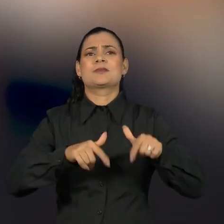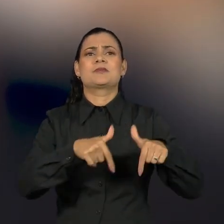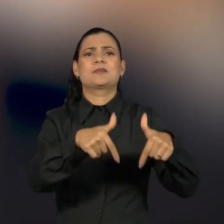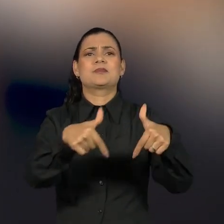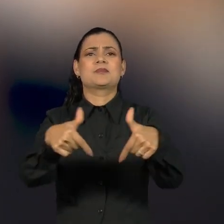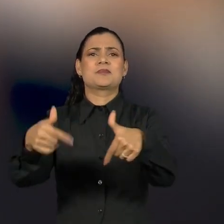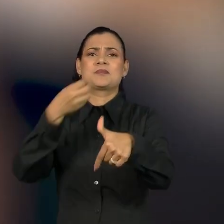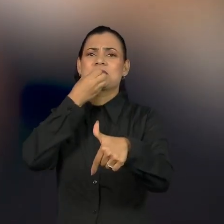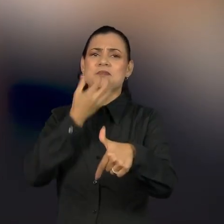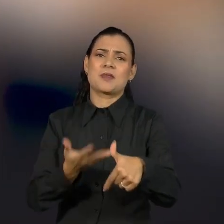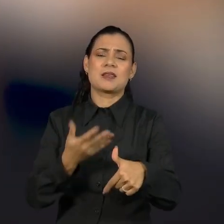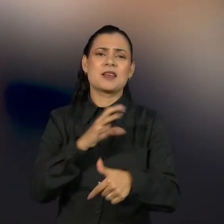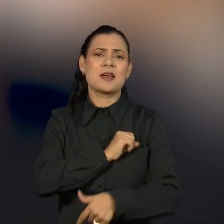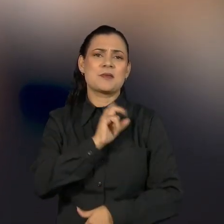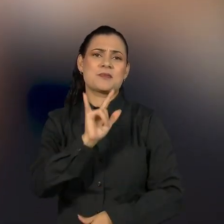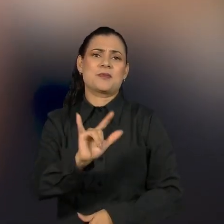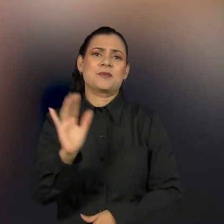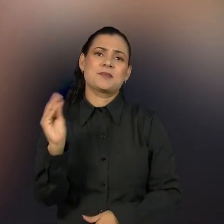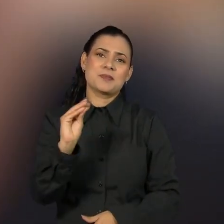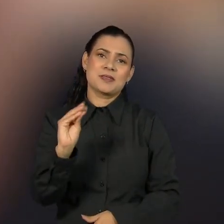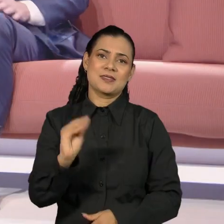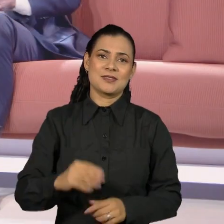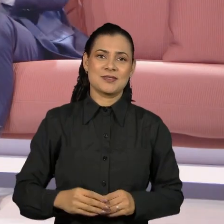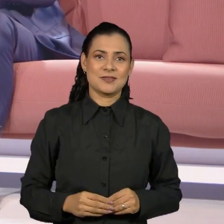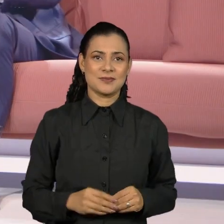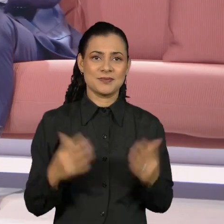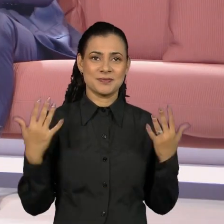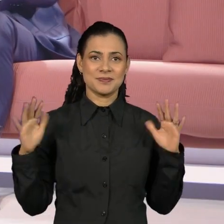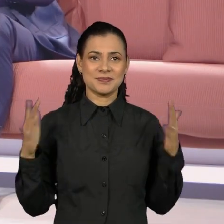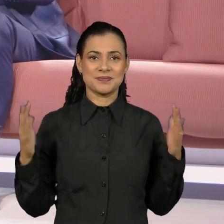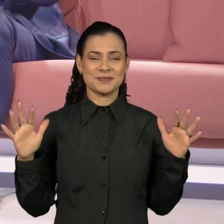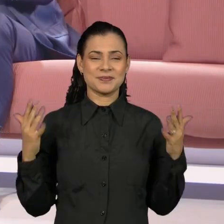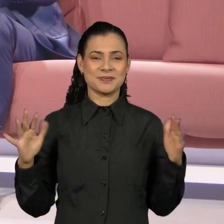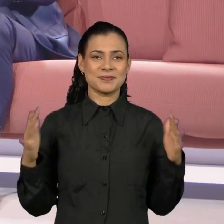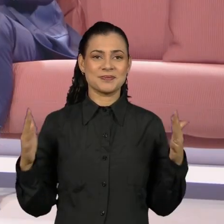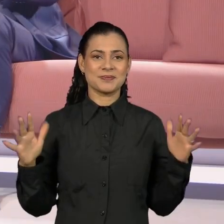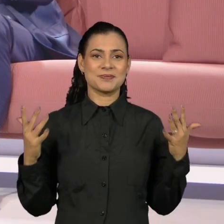onde vocês passam. Amo vocês. Um beijo.